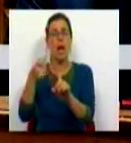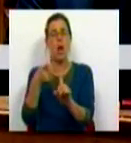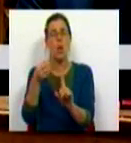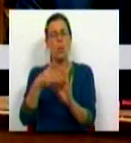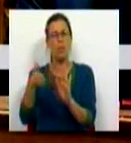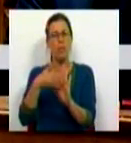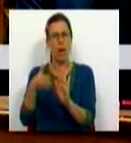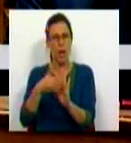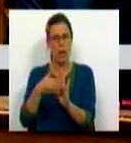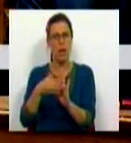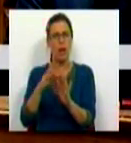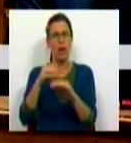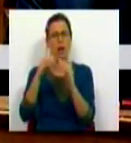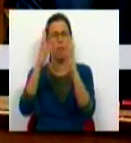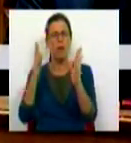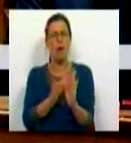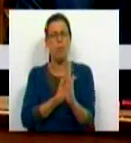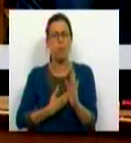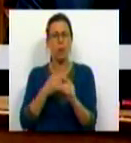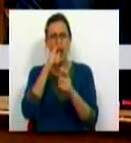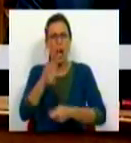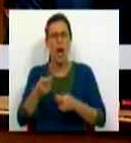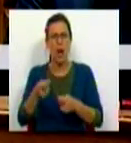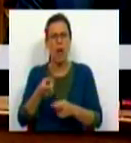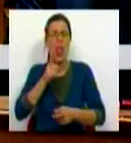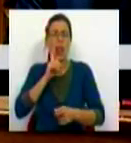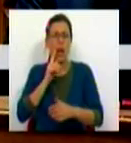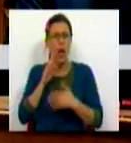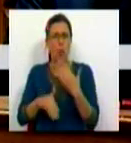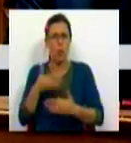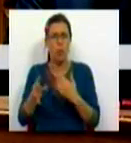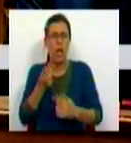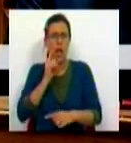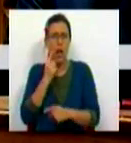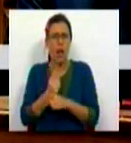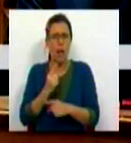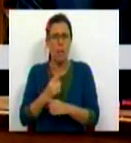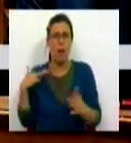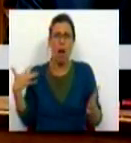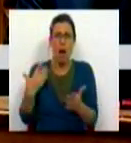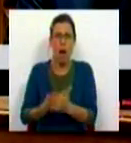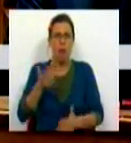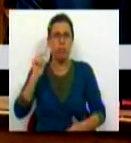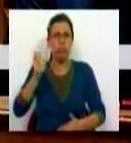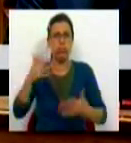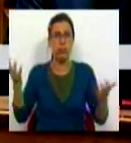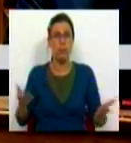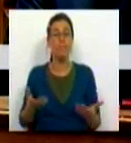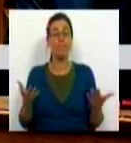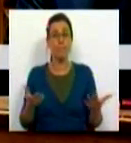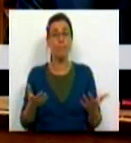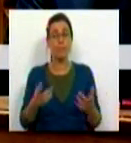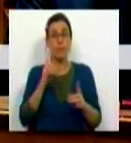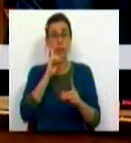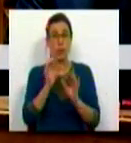de 90 em barracões agrícolas, portanto nasceram ilegais, continuam ilegais há décadas. O tratamento dos